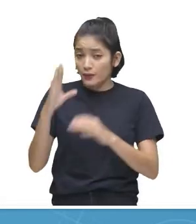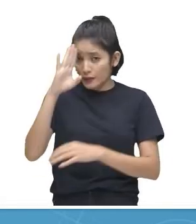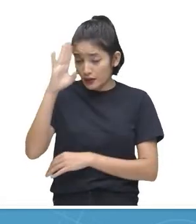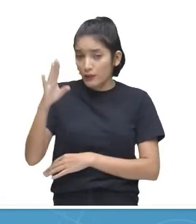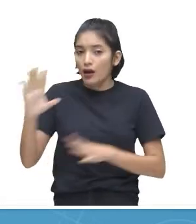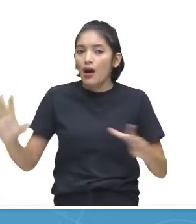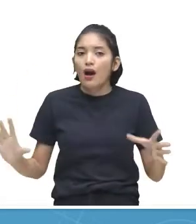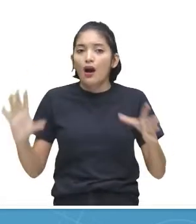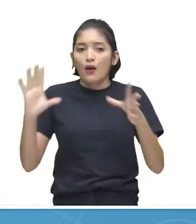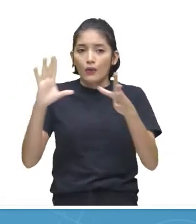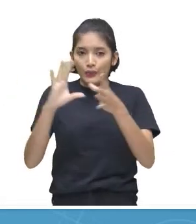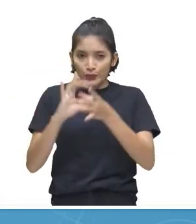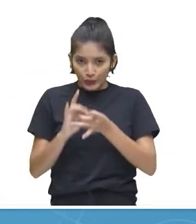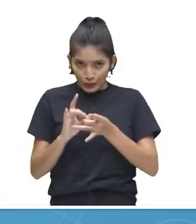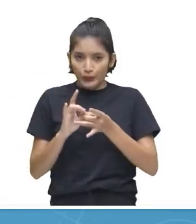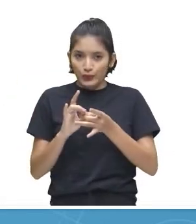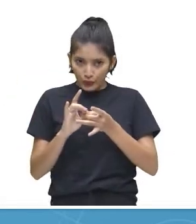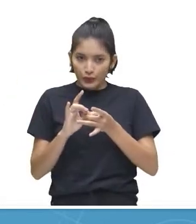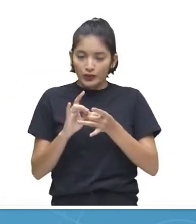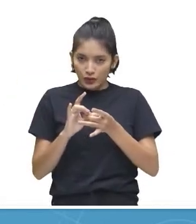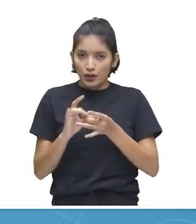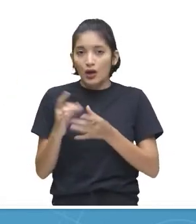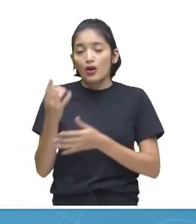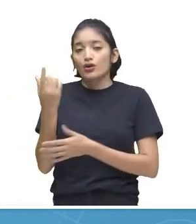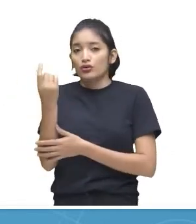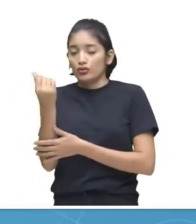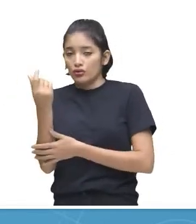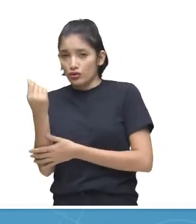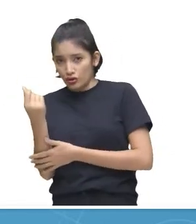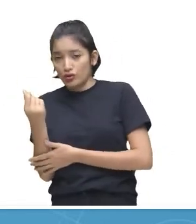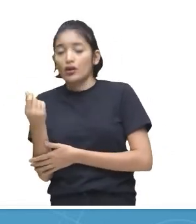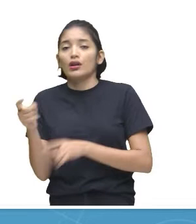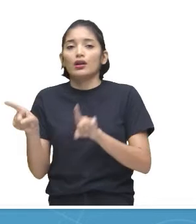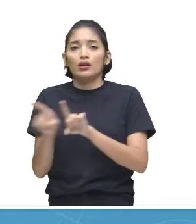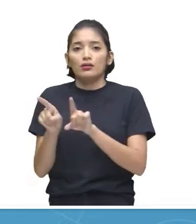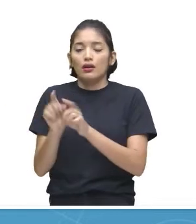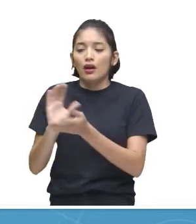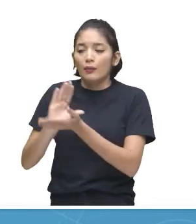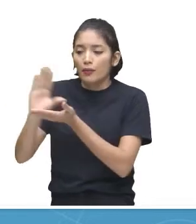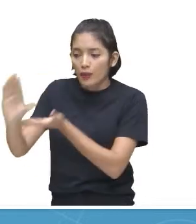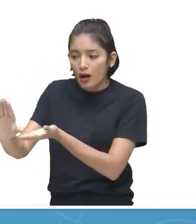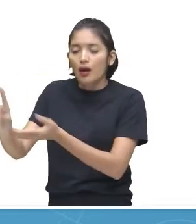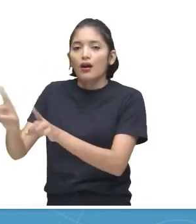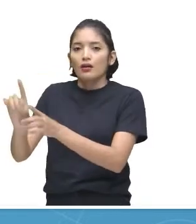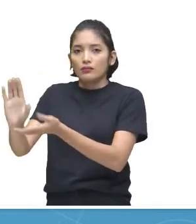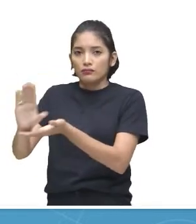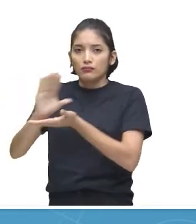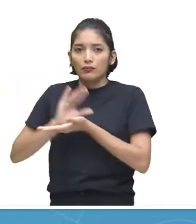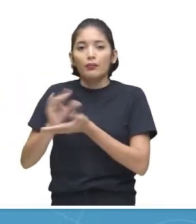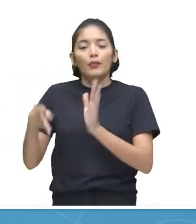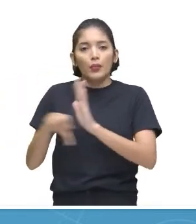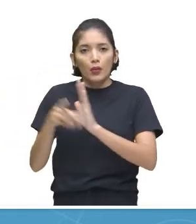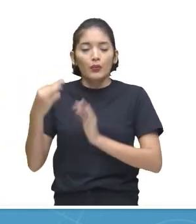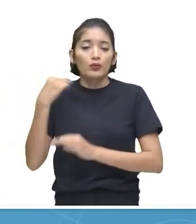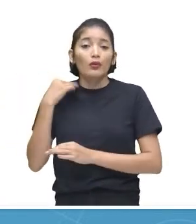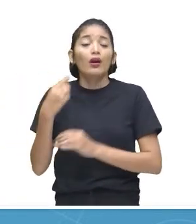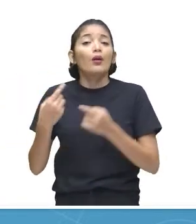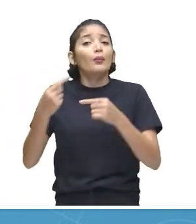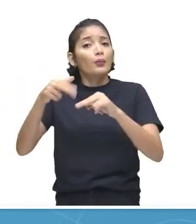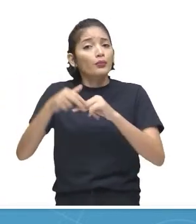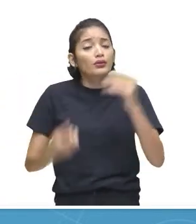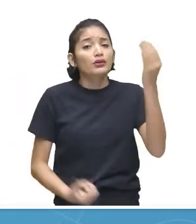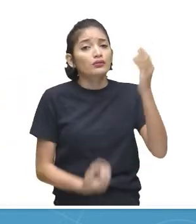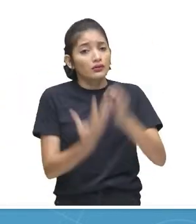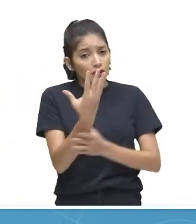capital industrial com o capital de financiamento. Então, o capital industrial e o capital bancário. Por isso que deu origem, né, ao